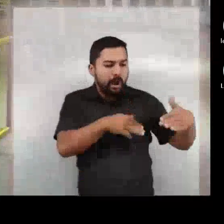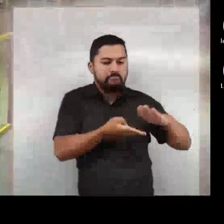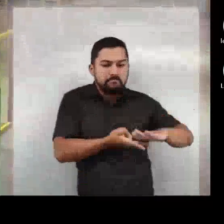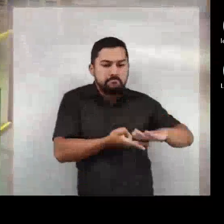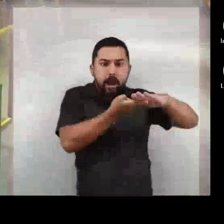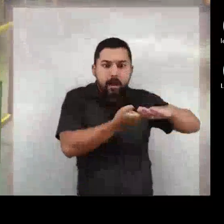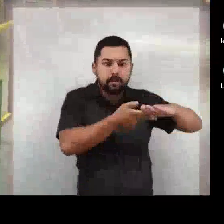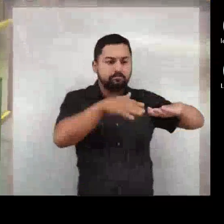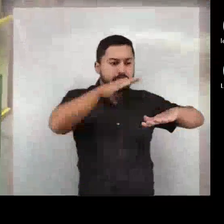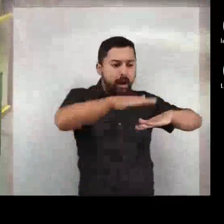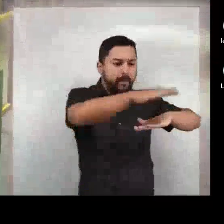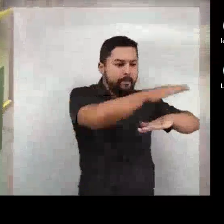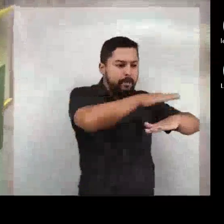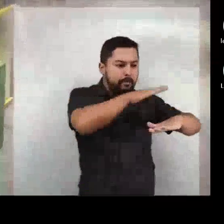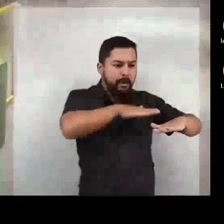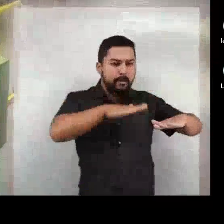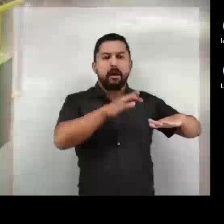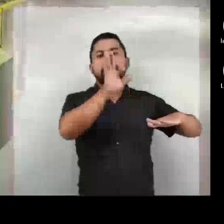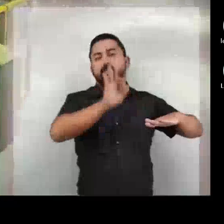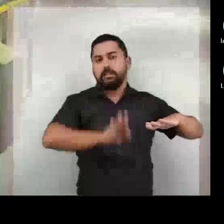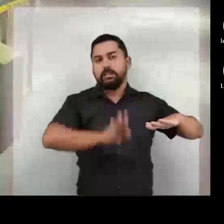pallets.